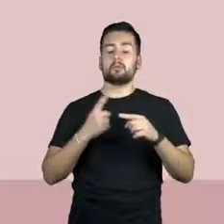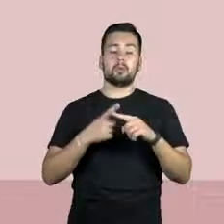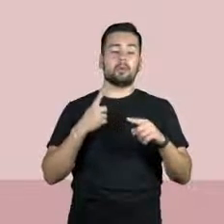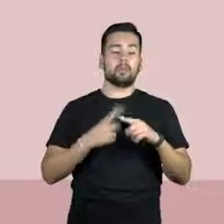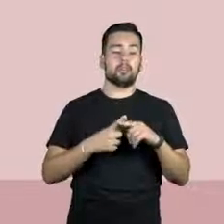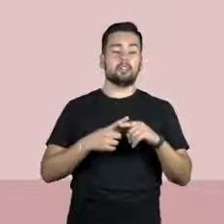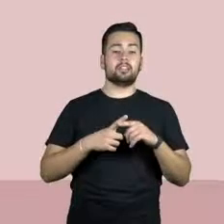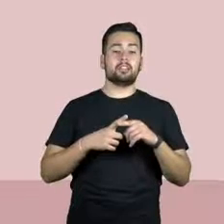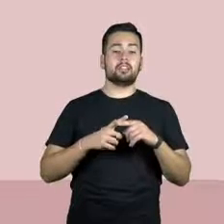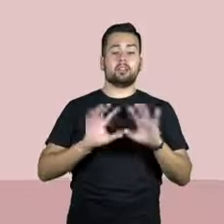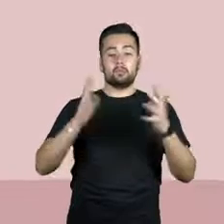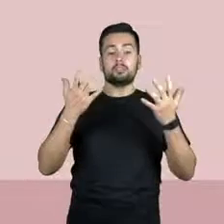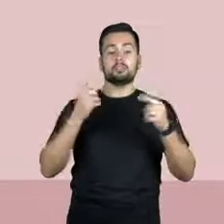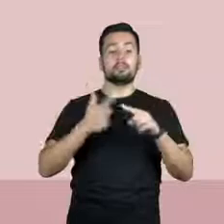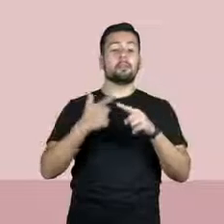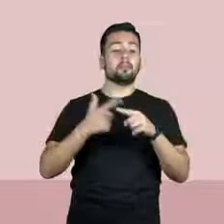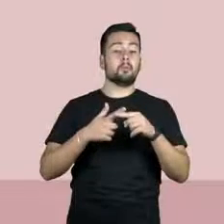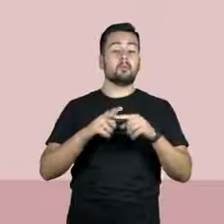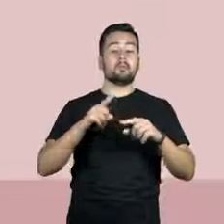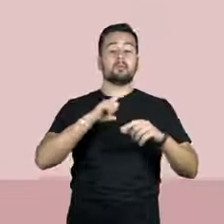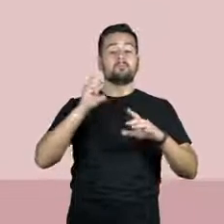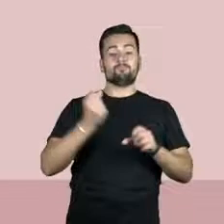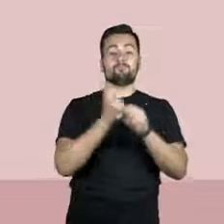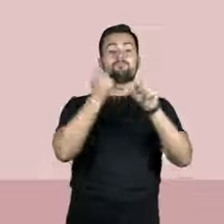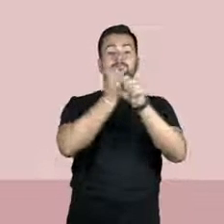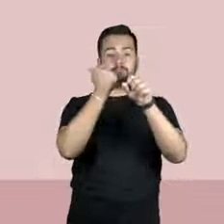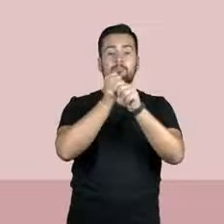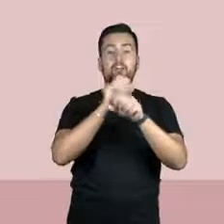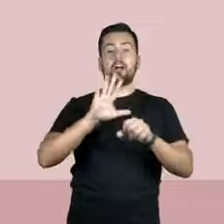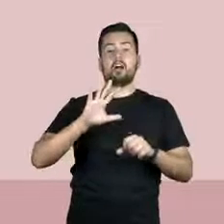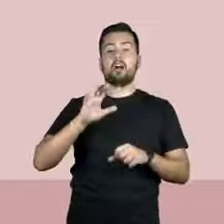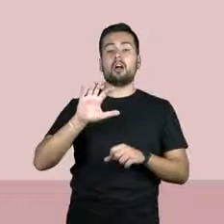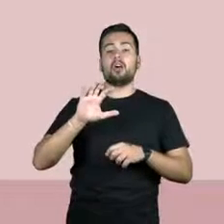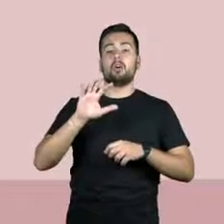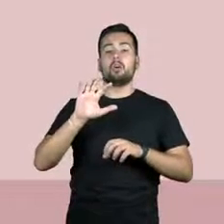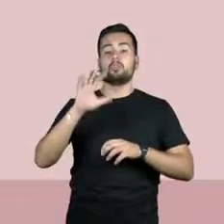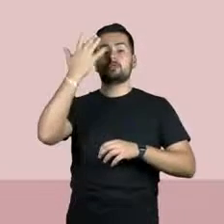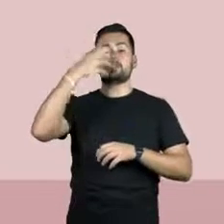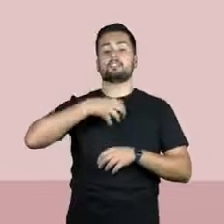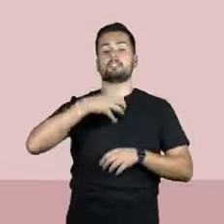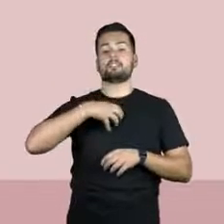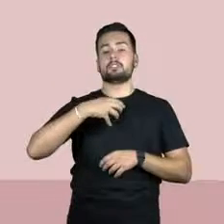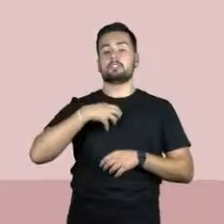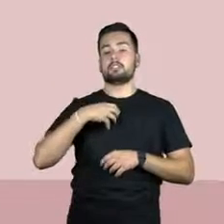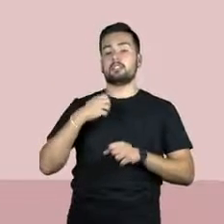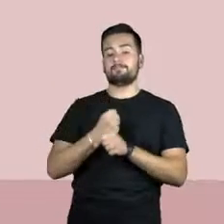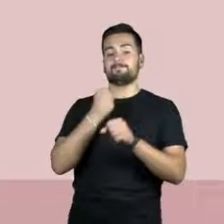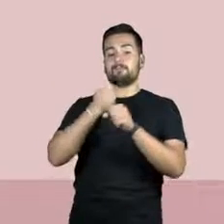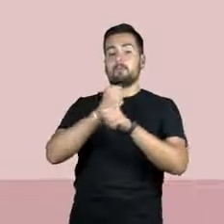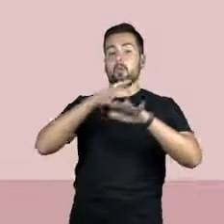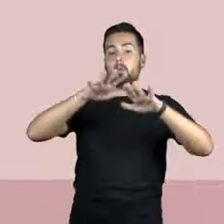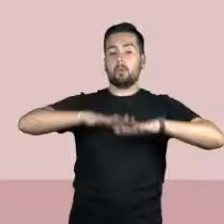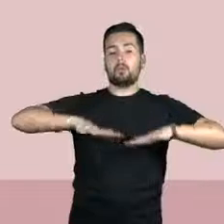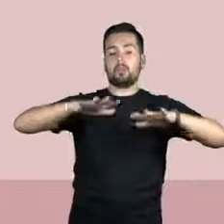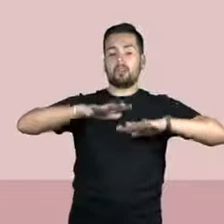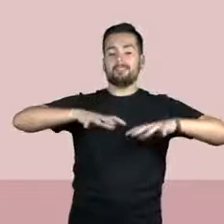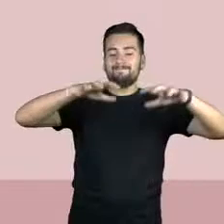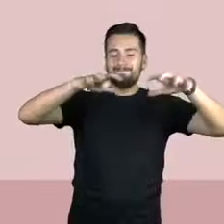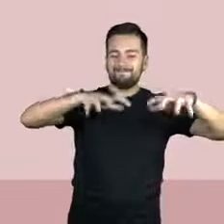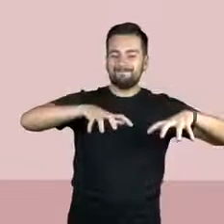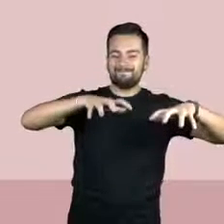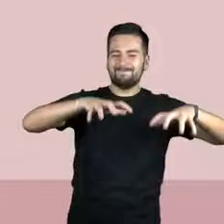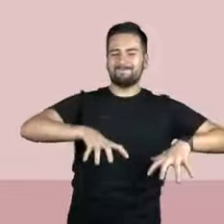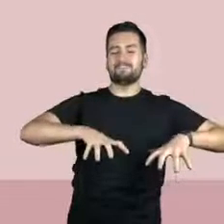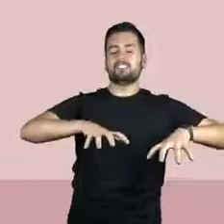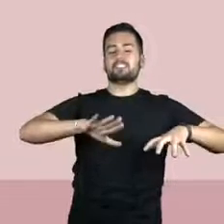aqui em cima. O que acontece nesse sentido? Essas construções tendem a sobrecarregar, ou seja, sobrecarregar